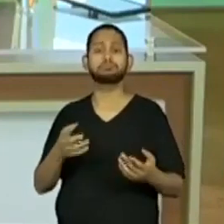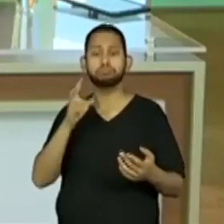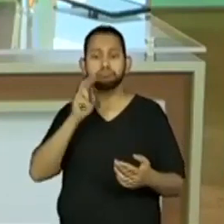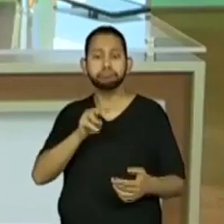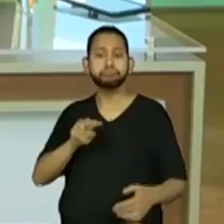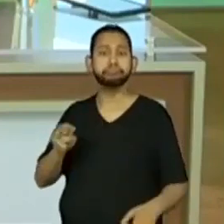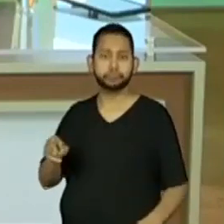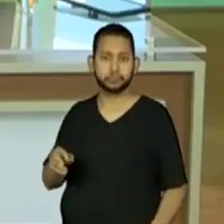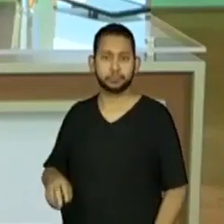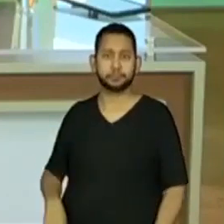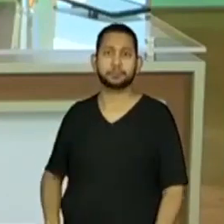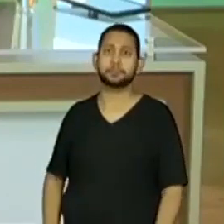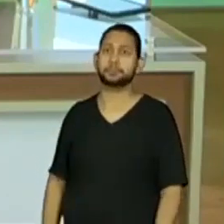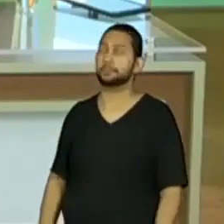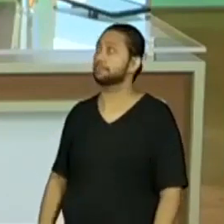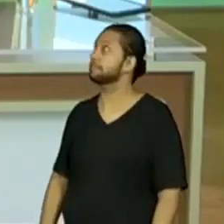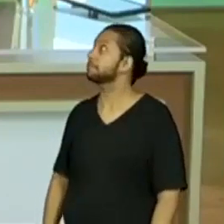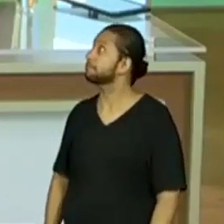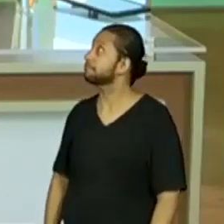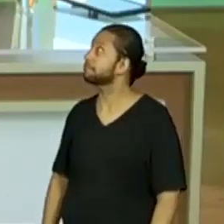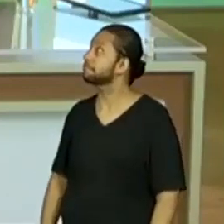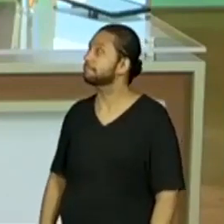materiais.